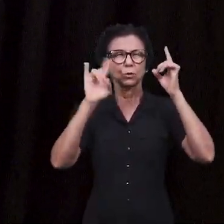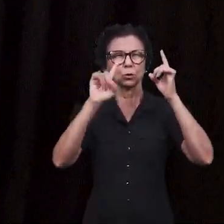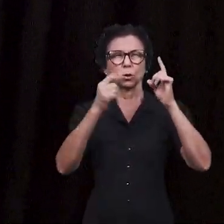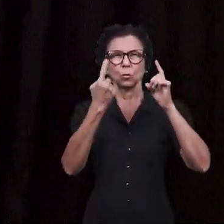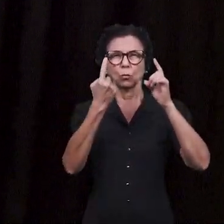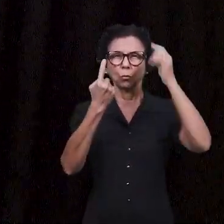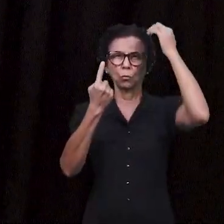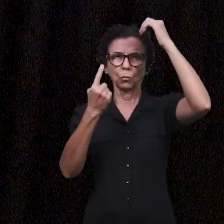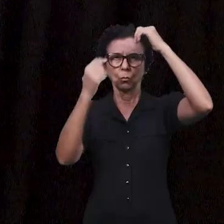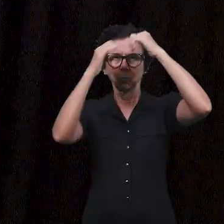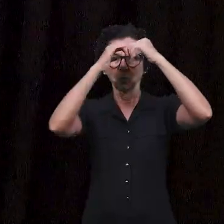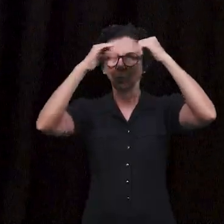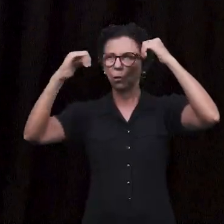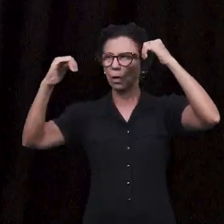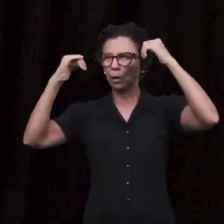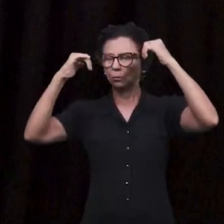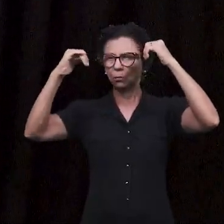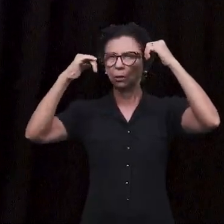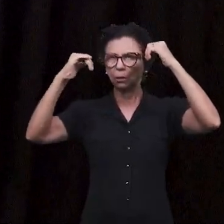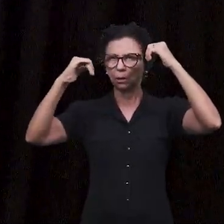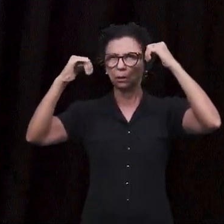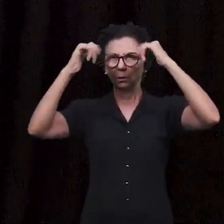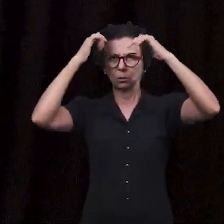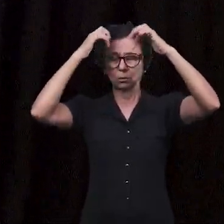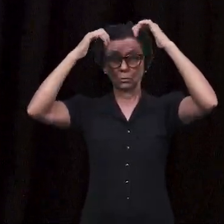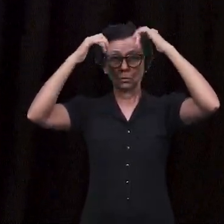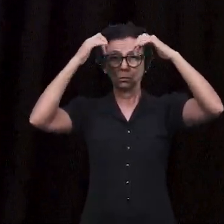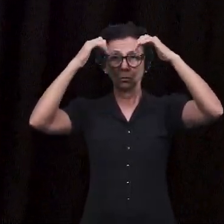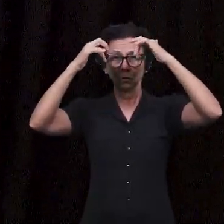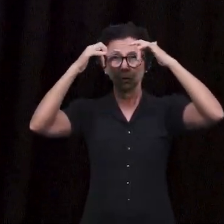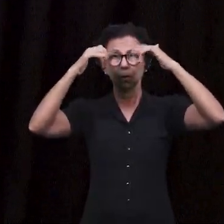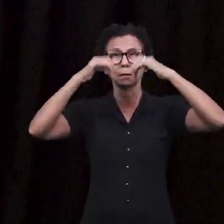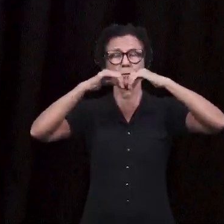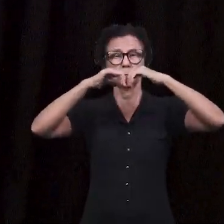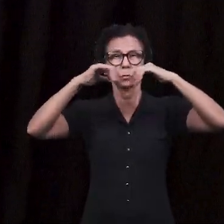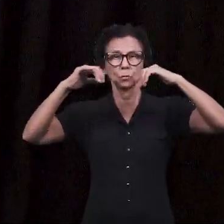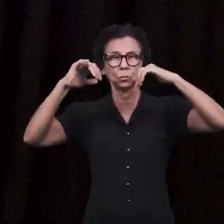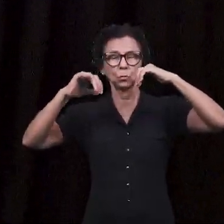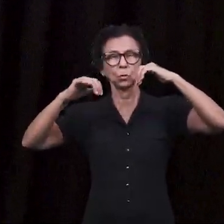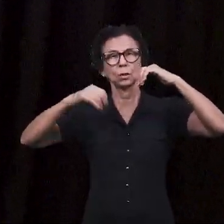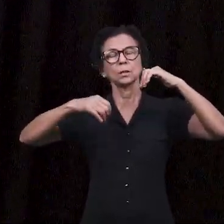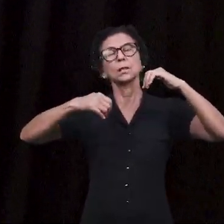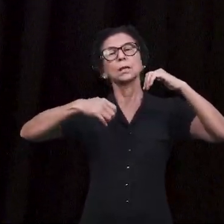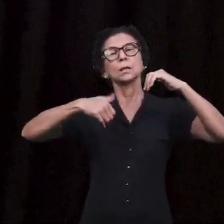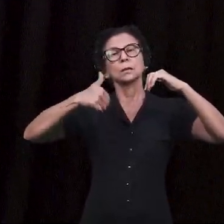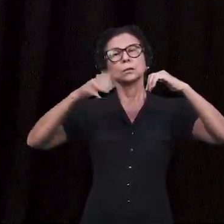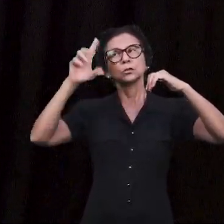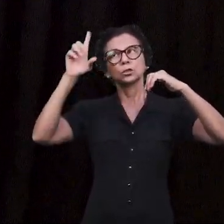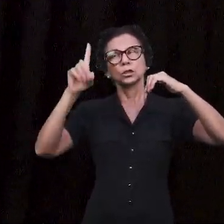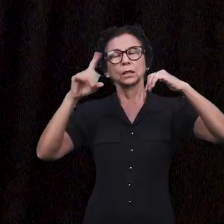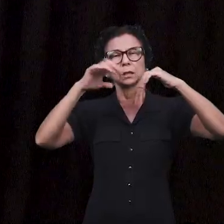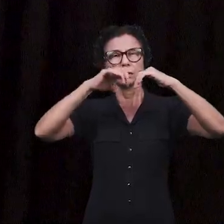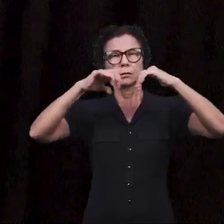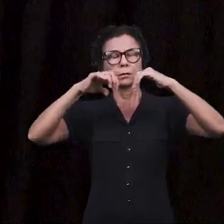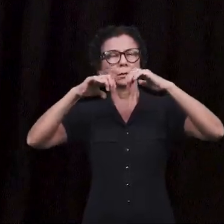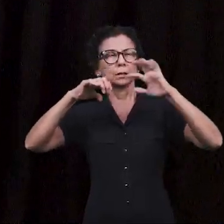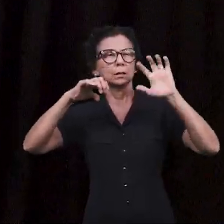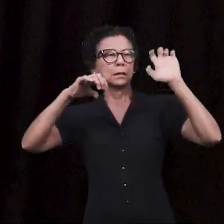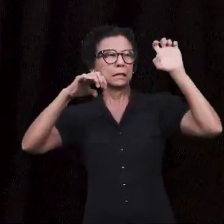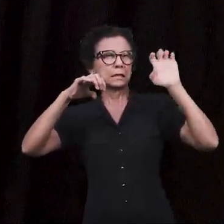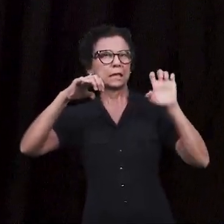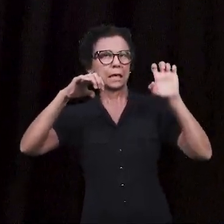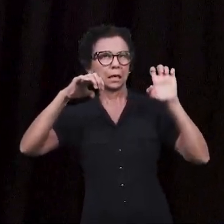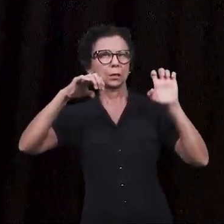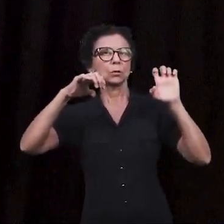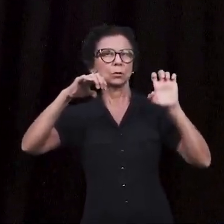da cabeça. Nosso cérebro, existem dois hemisférios, o direito e o esquerdo. Então, a dor da cabeça ela